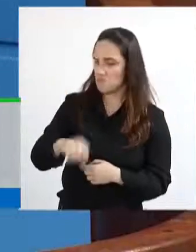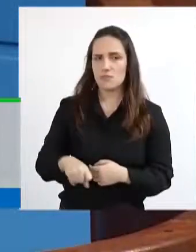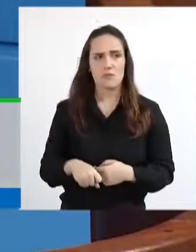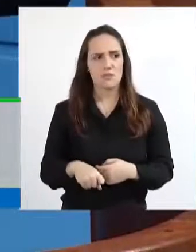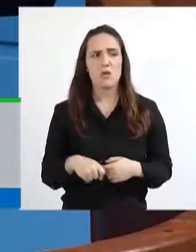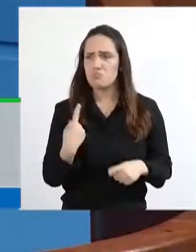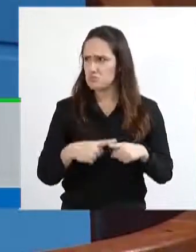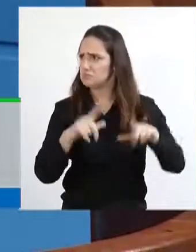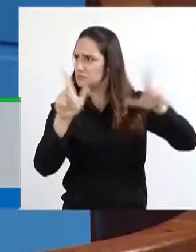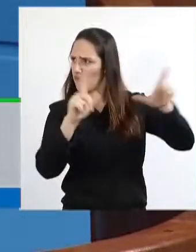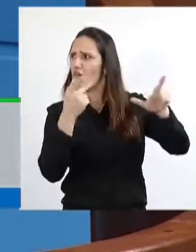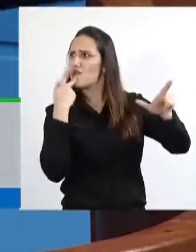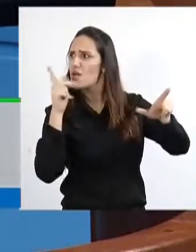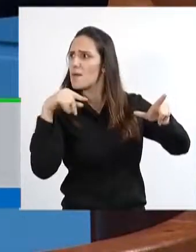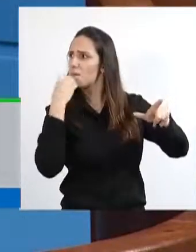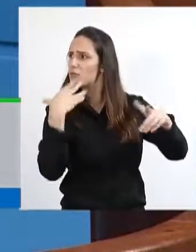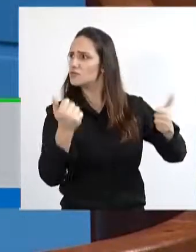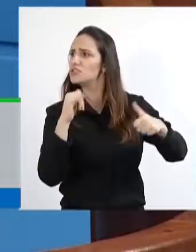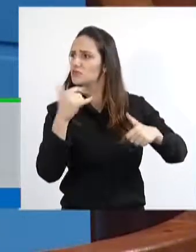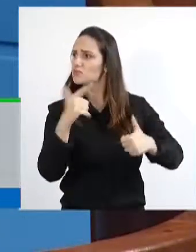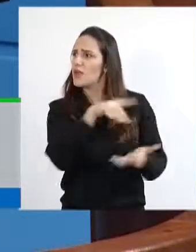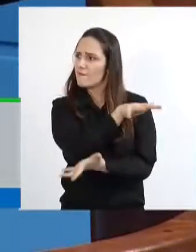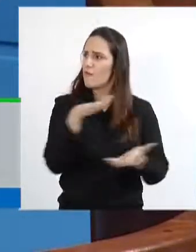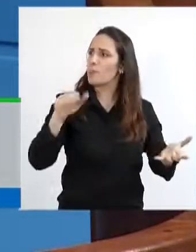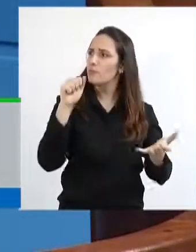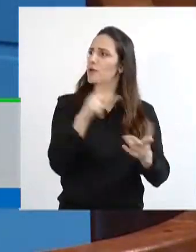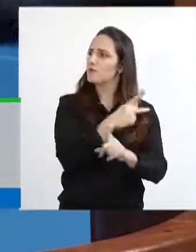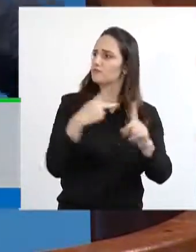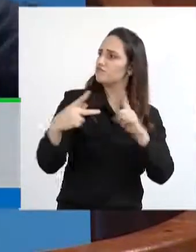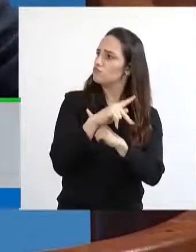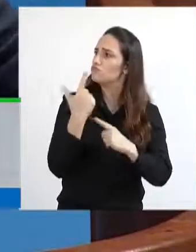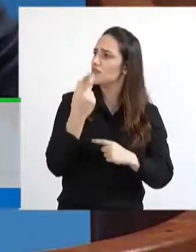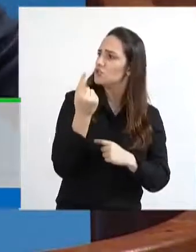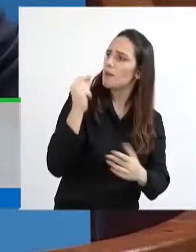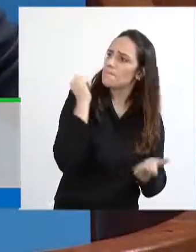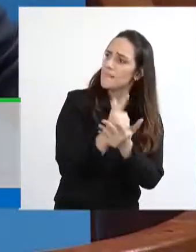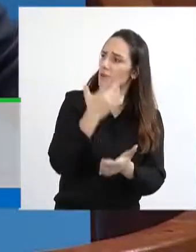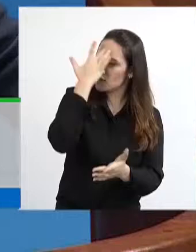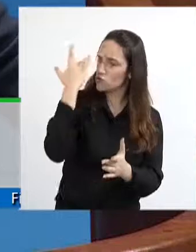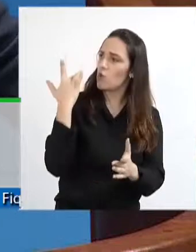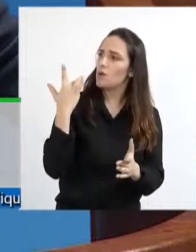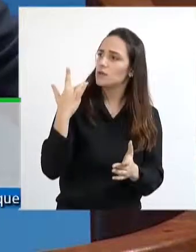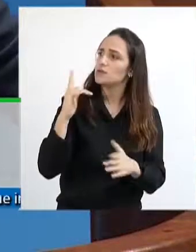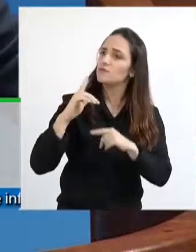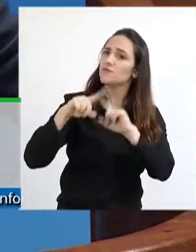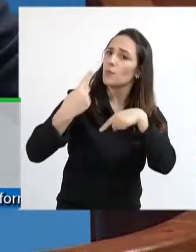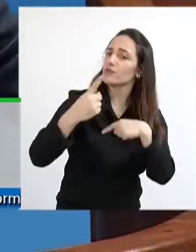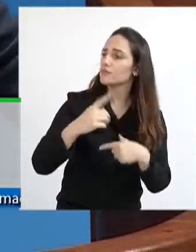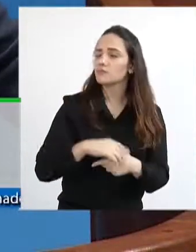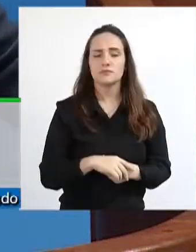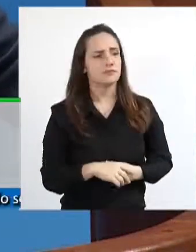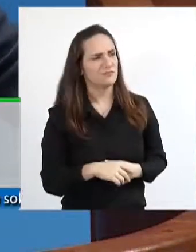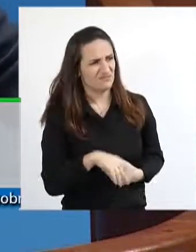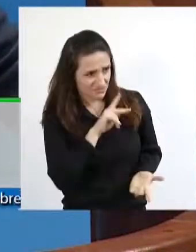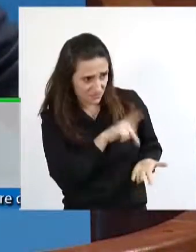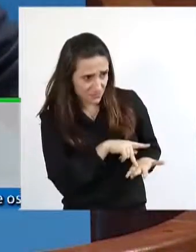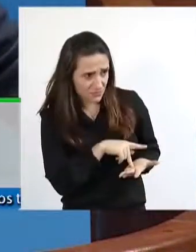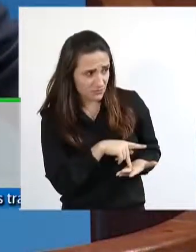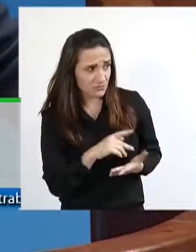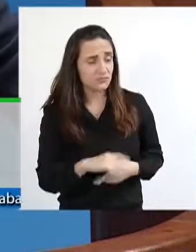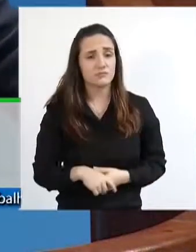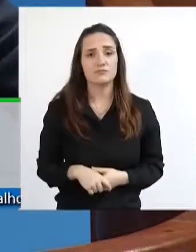falaram lá na televisão que se não fizer a reforma da Previdência não vai ter dinheiro para pagar os aposentados. Será que é